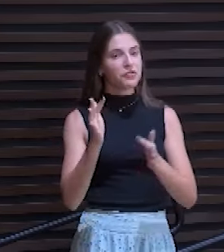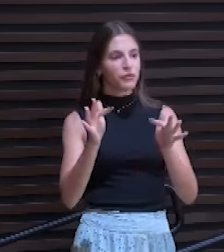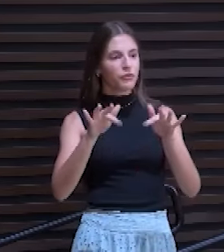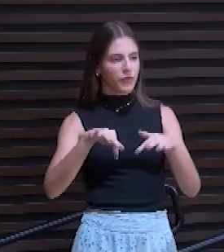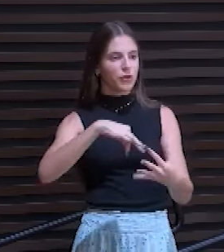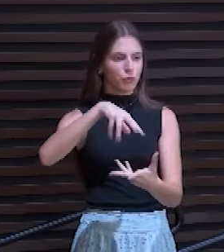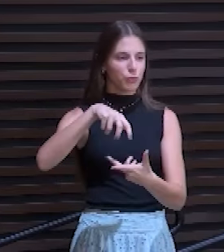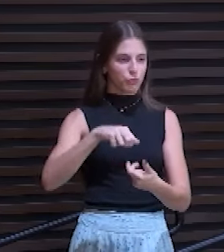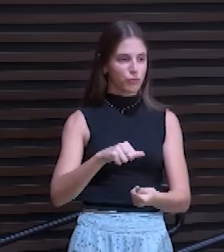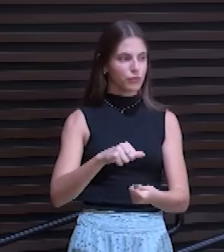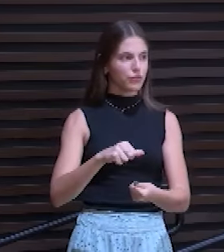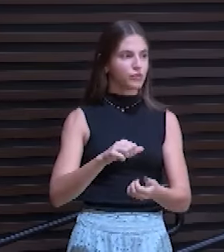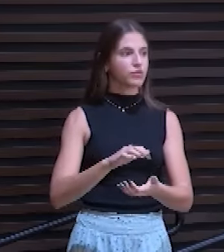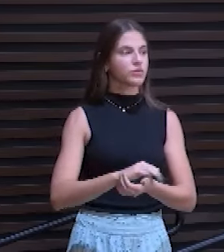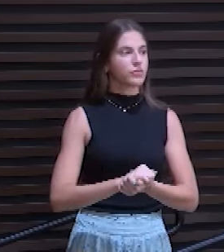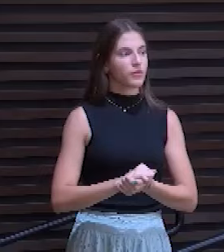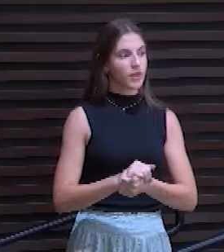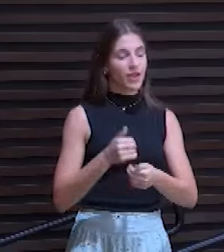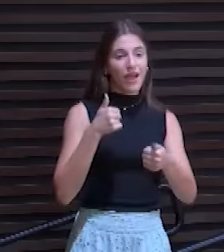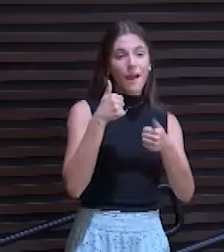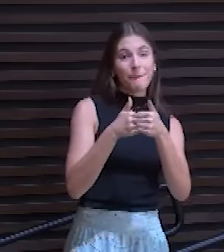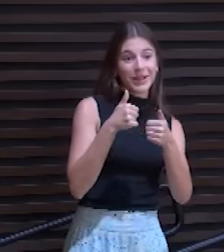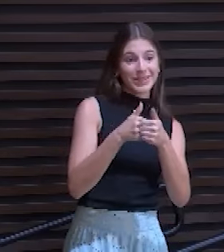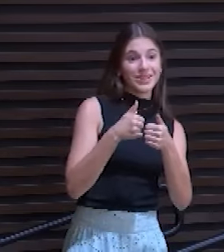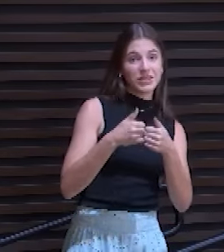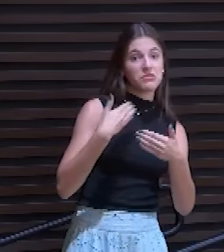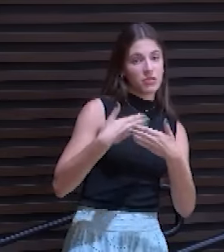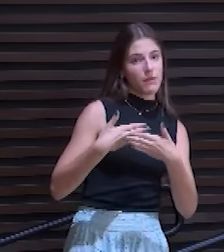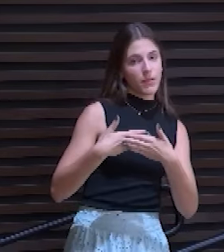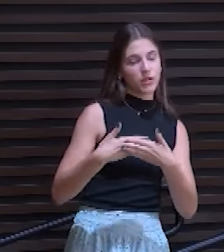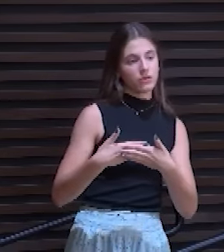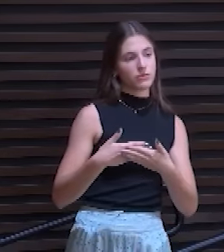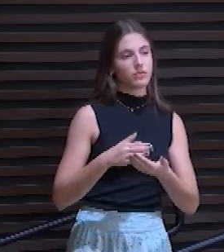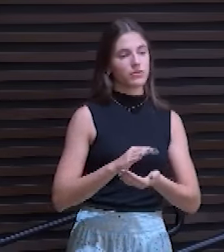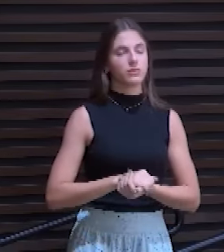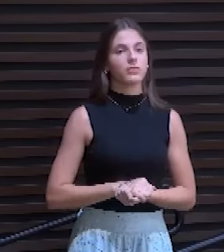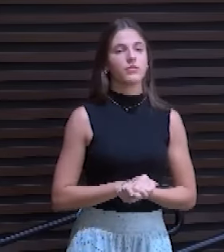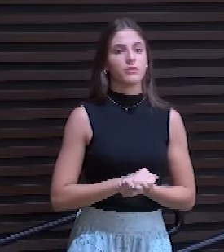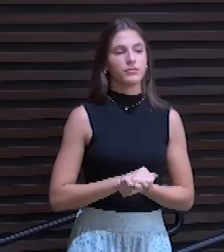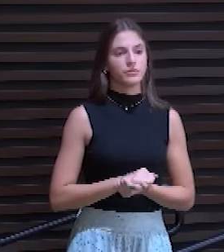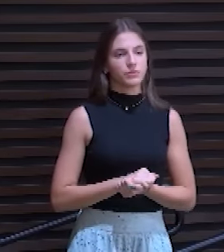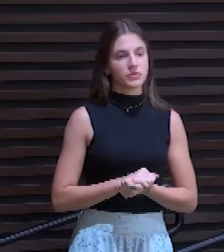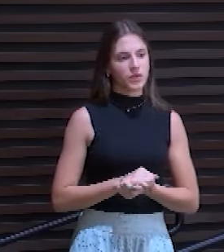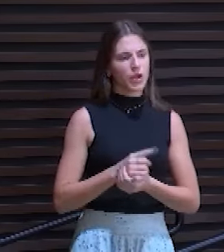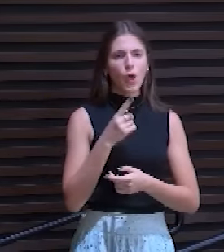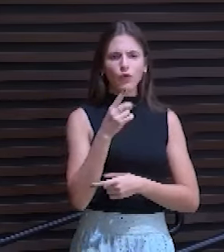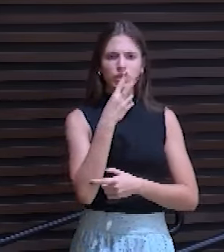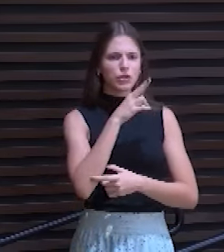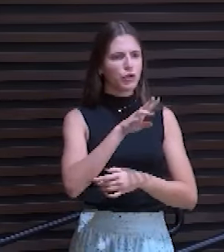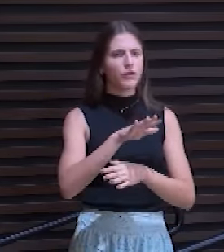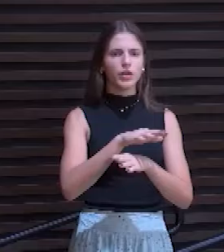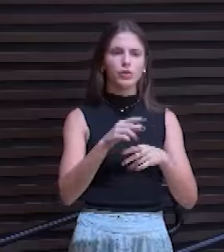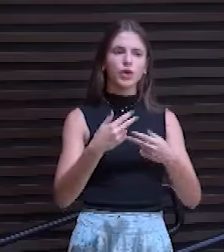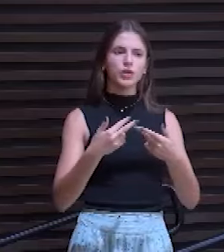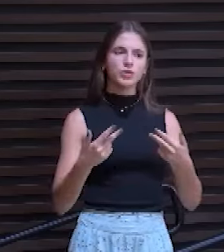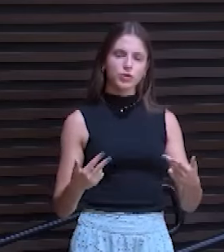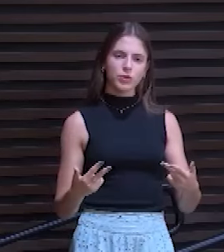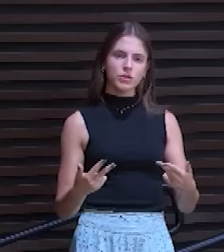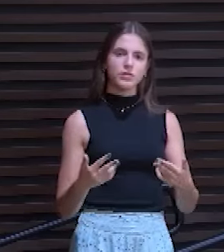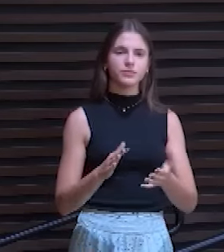é. A perseguição está chegando ou vocês não estão vendo? Vocês não estão vendo como é que estão as coisas aí? E como é